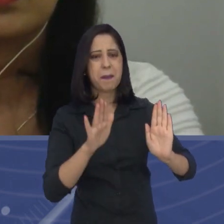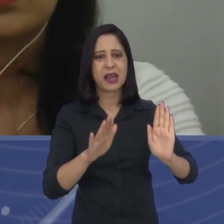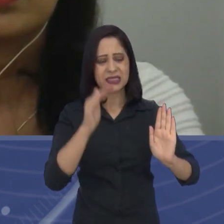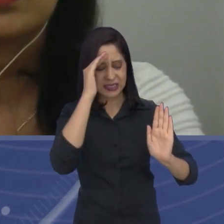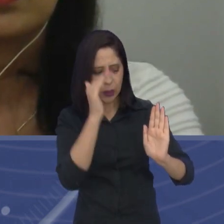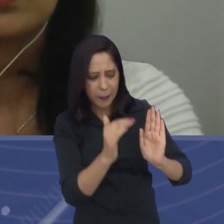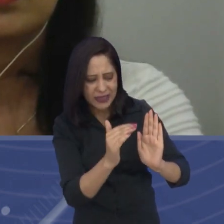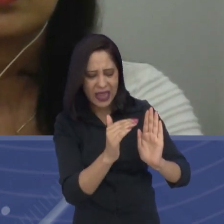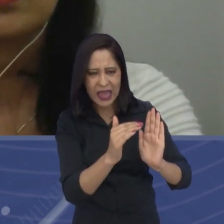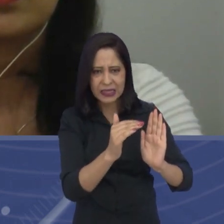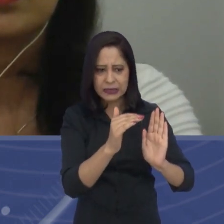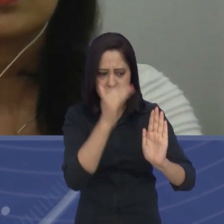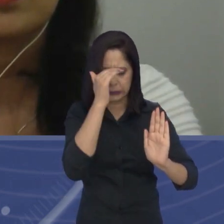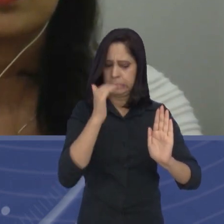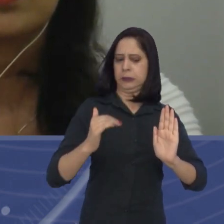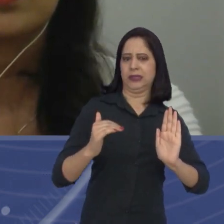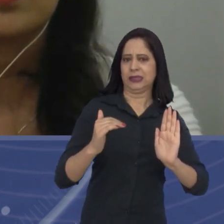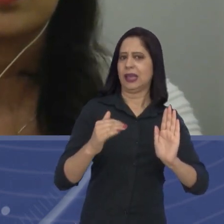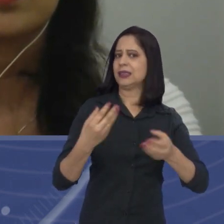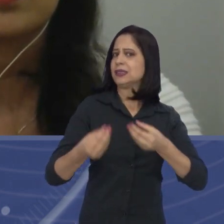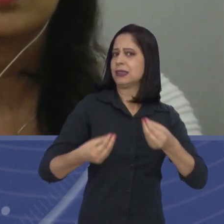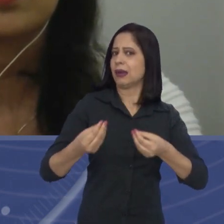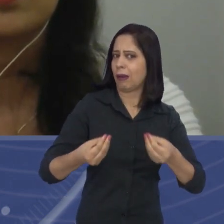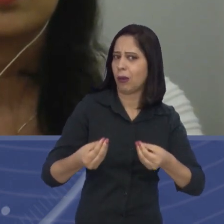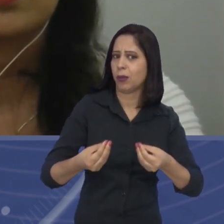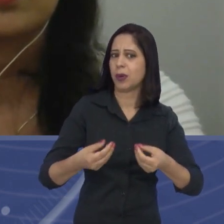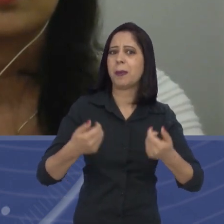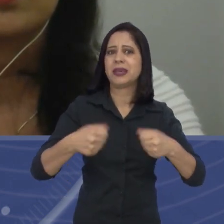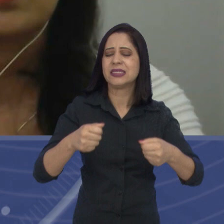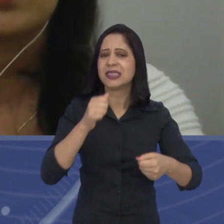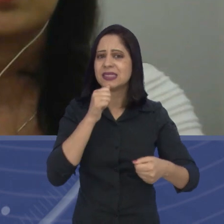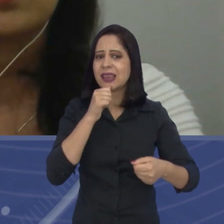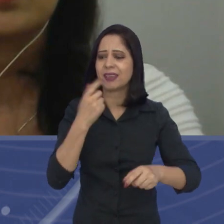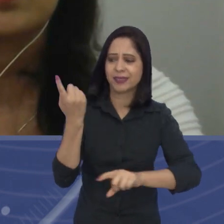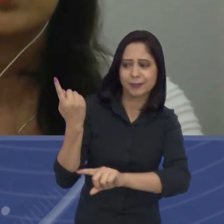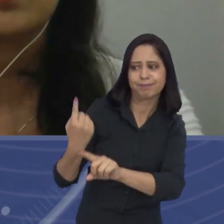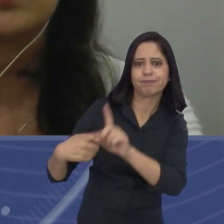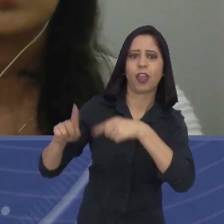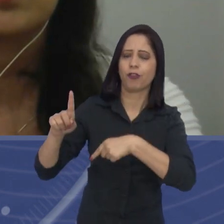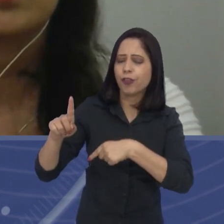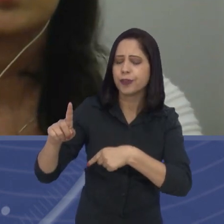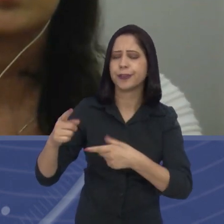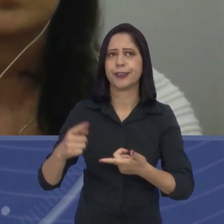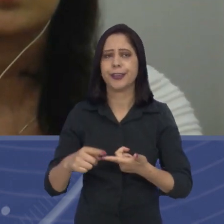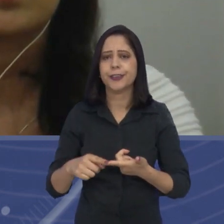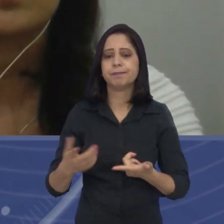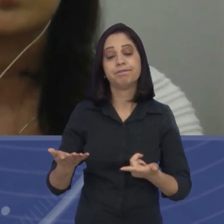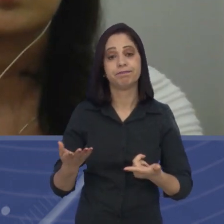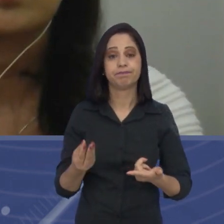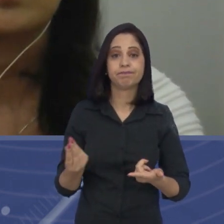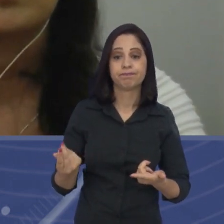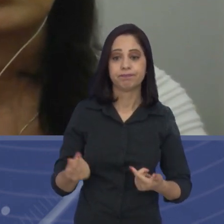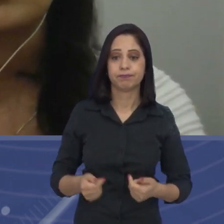esse funcionamento dela na prática? O que a gente precisa ainda avançar nesse sentido?